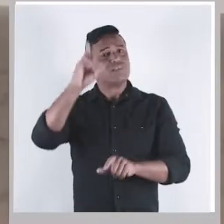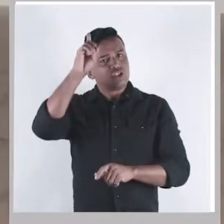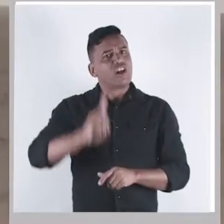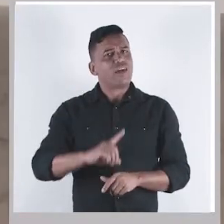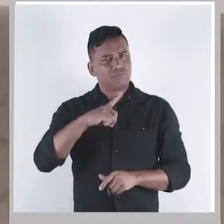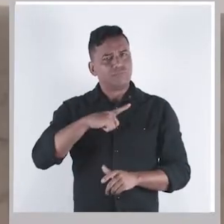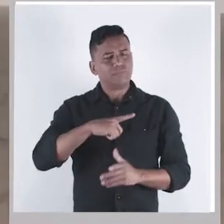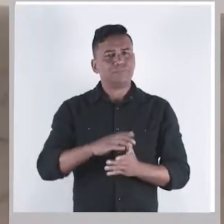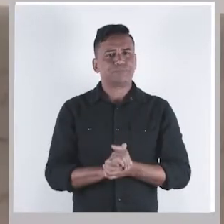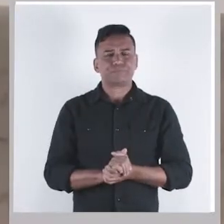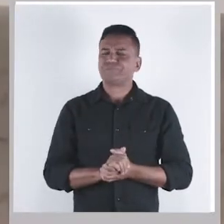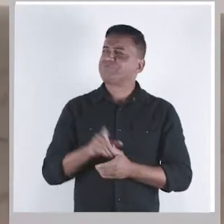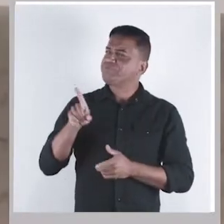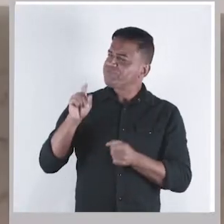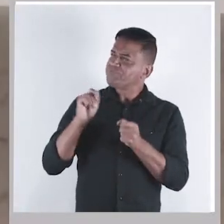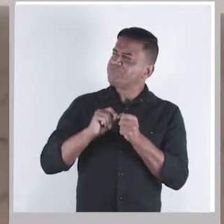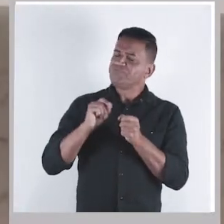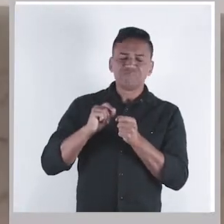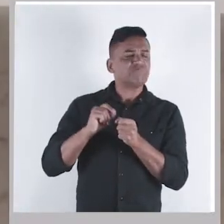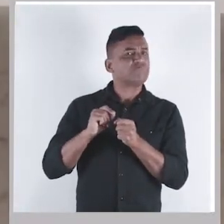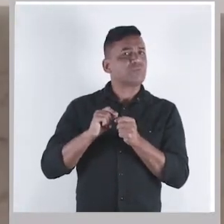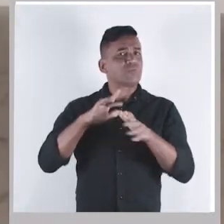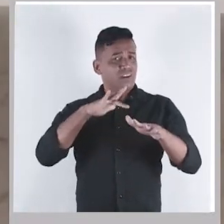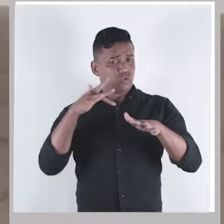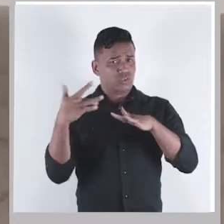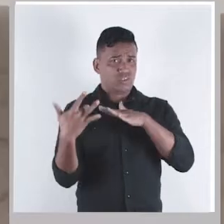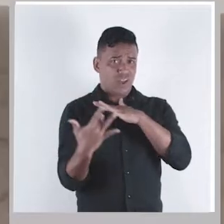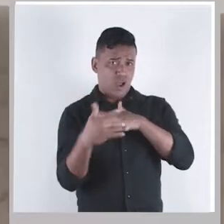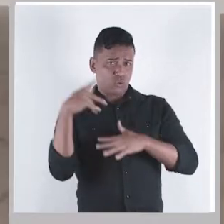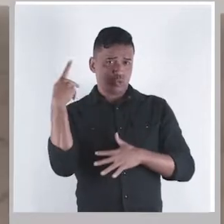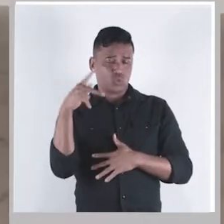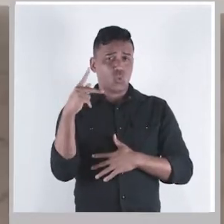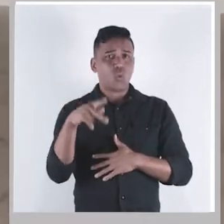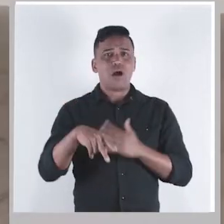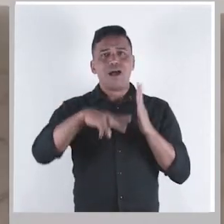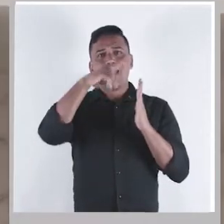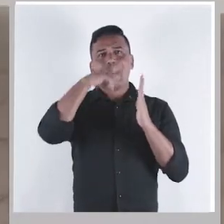literatura, esse movimento também de tornar os textos,